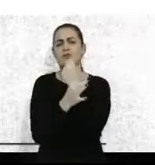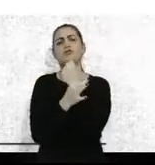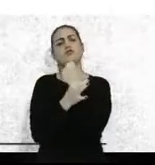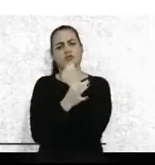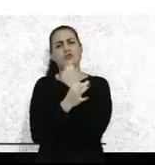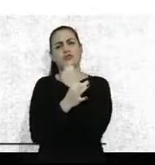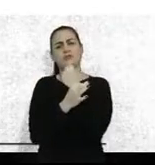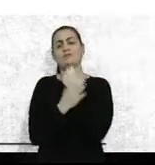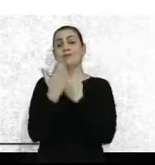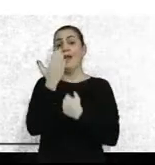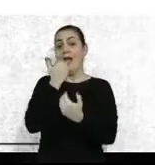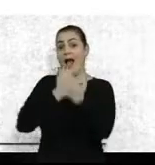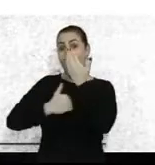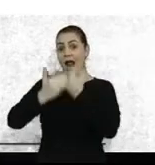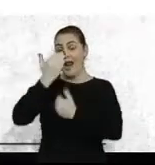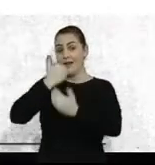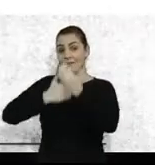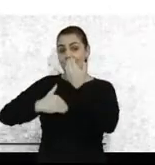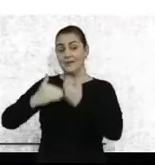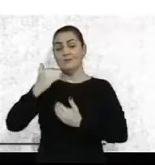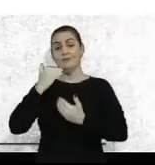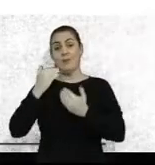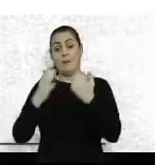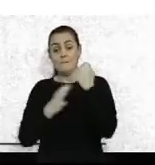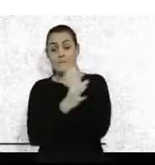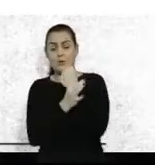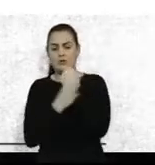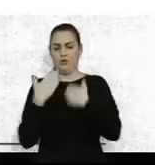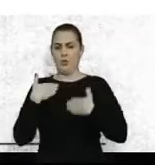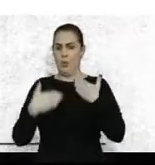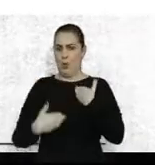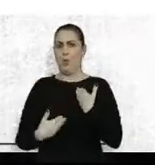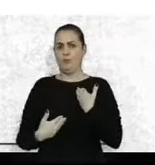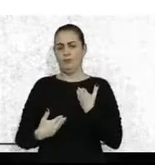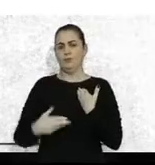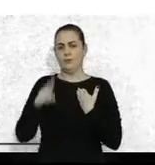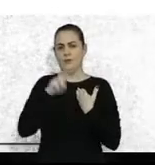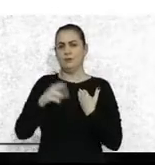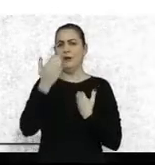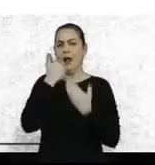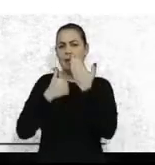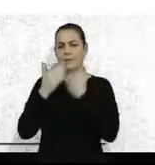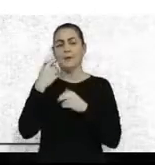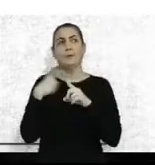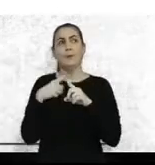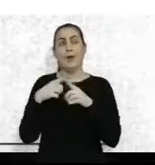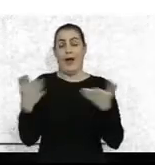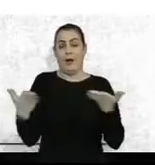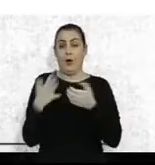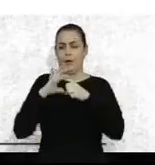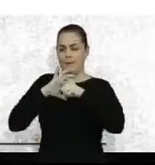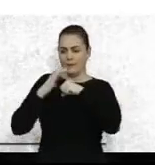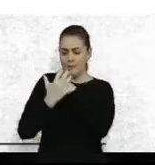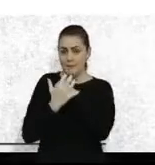muita ideia, né, de vou buscar anti-inflamatório, vou buscar antioxidante, e pensam muito em suplementação. Mas